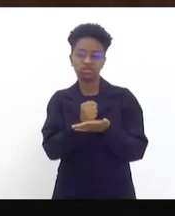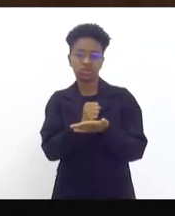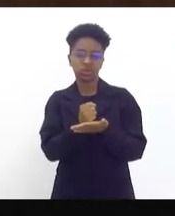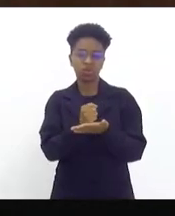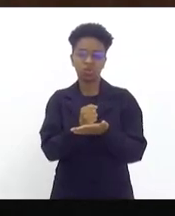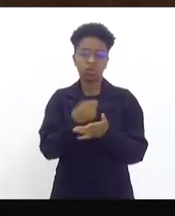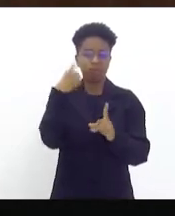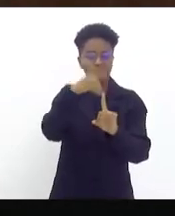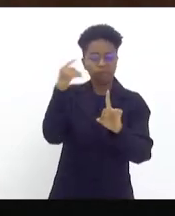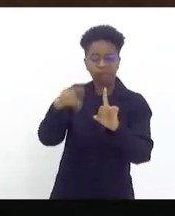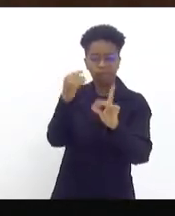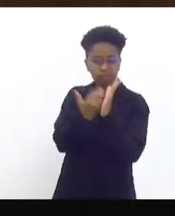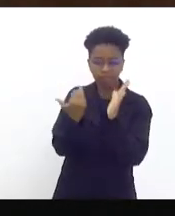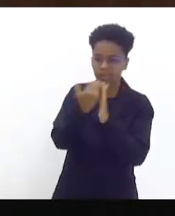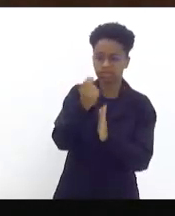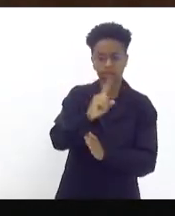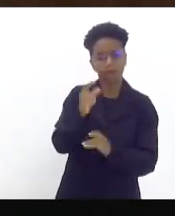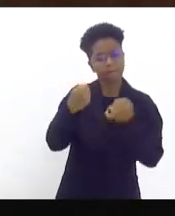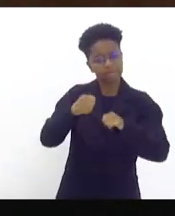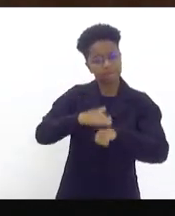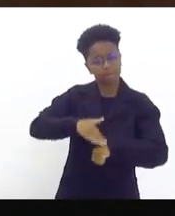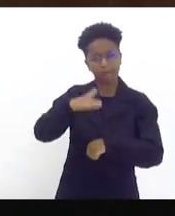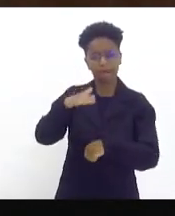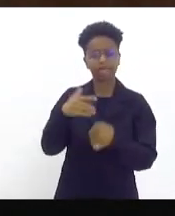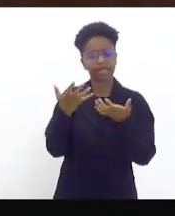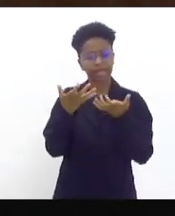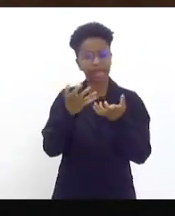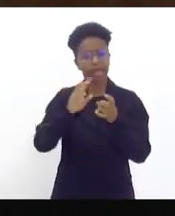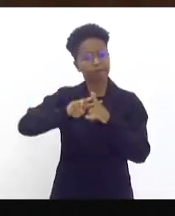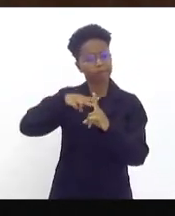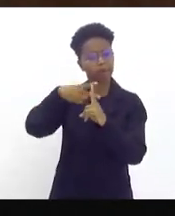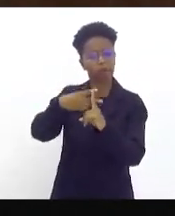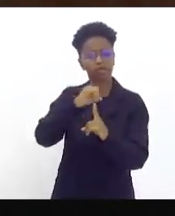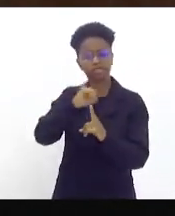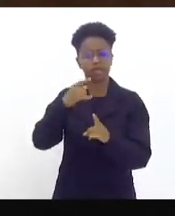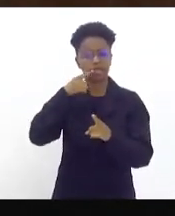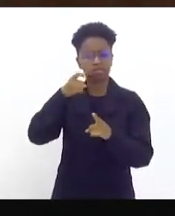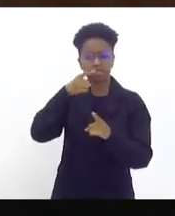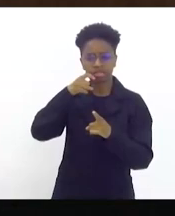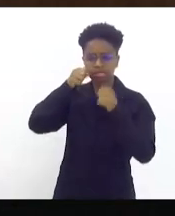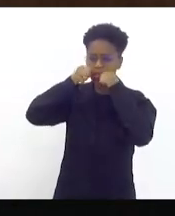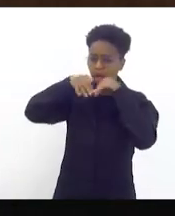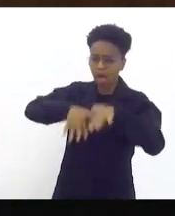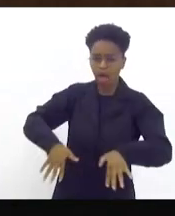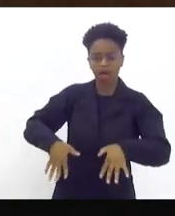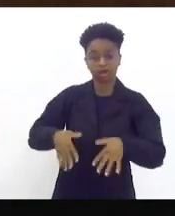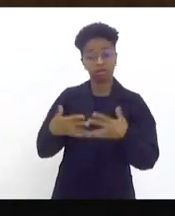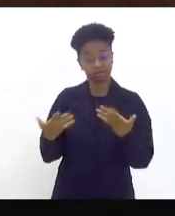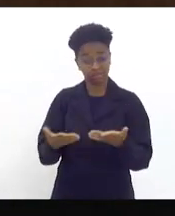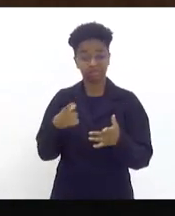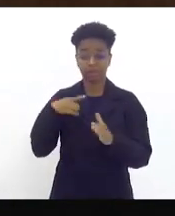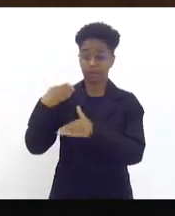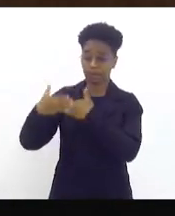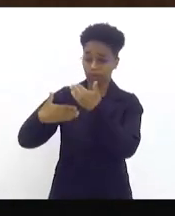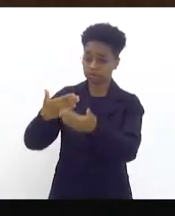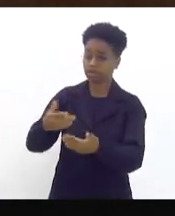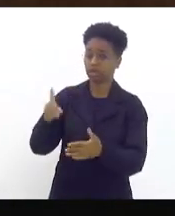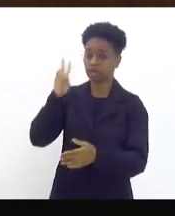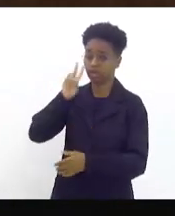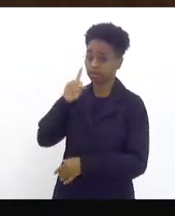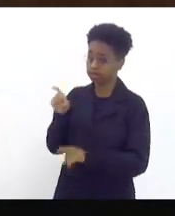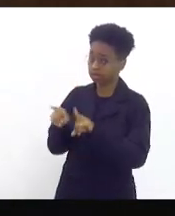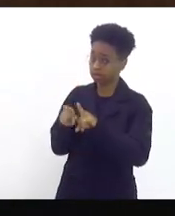tava torturando muito que queria ganhar bônus em cima de mais sangue enfim todo um processo que remonta também